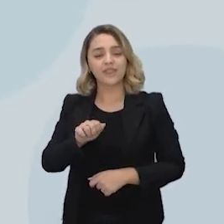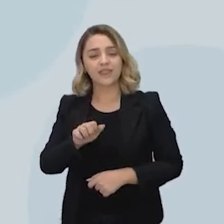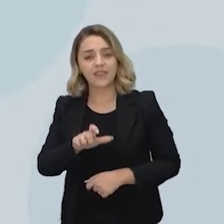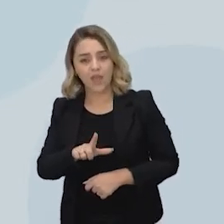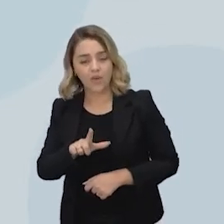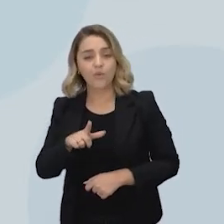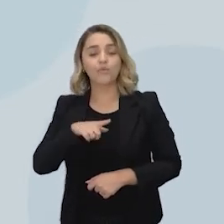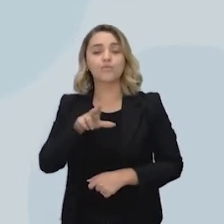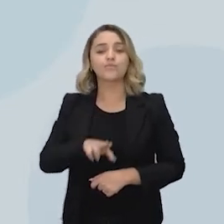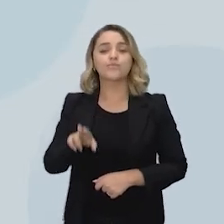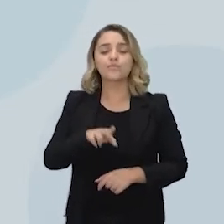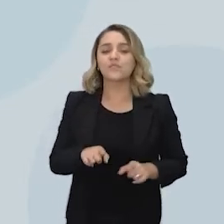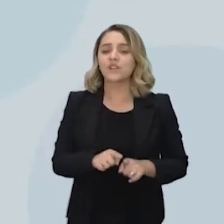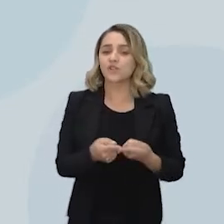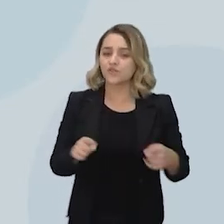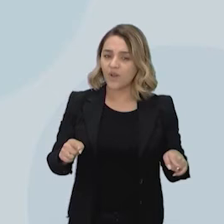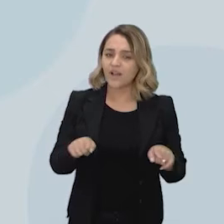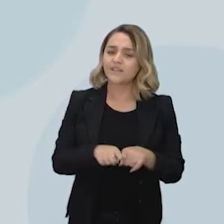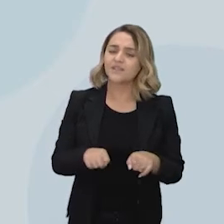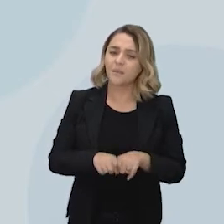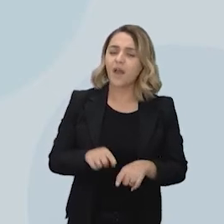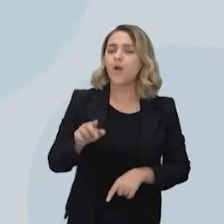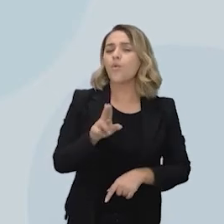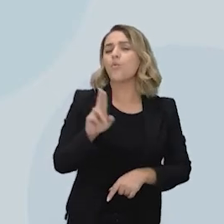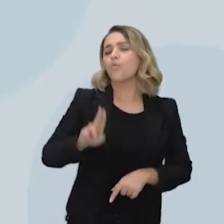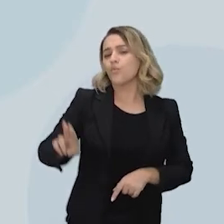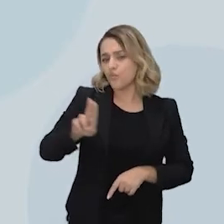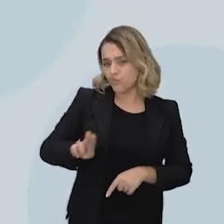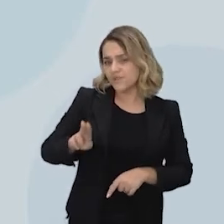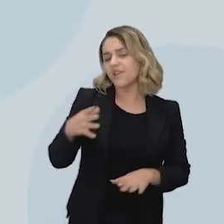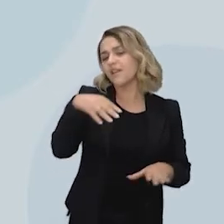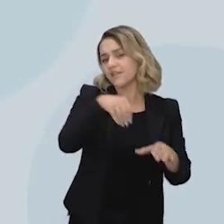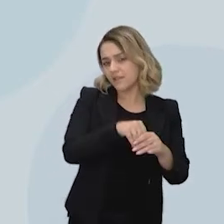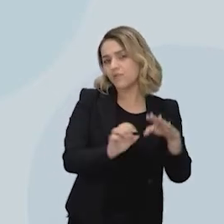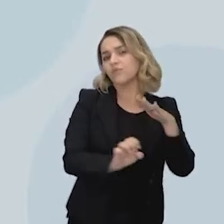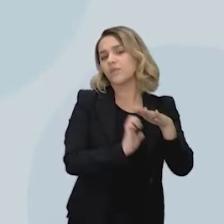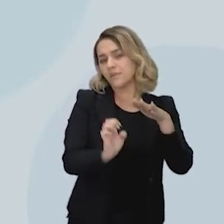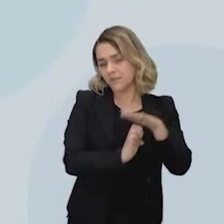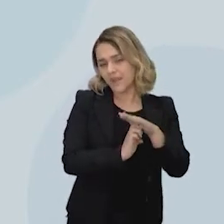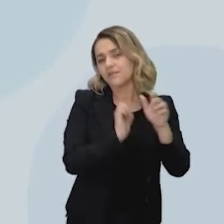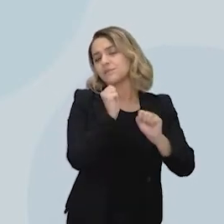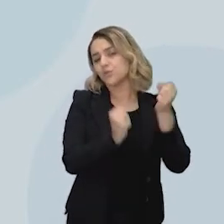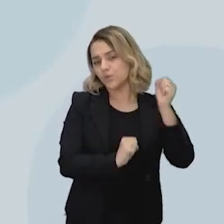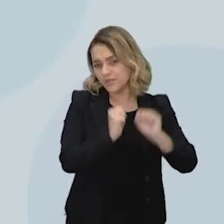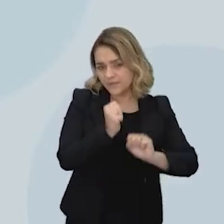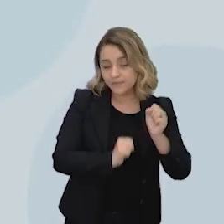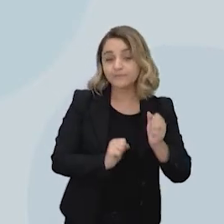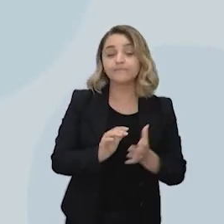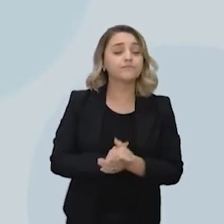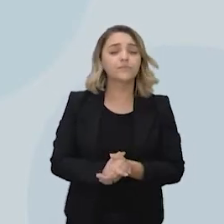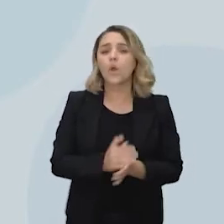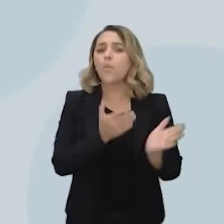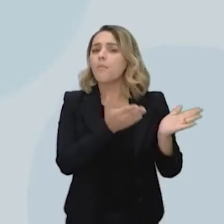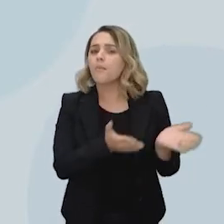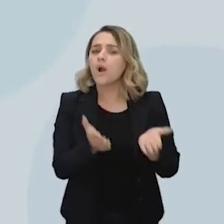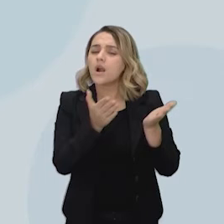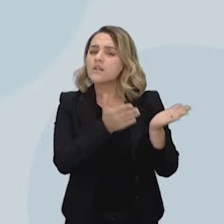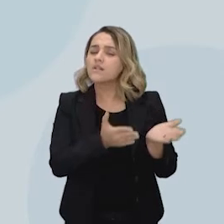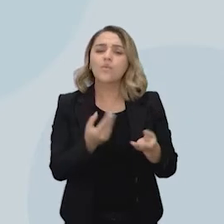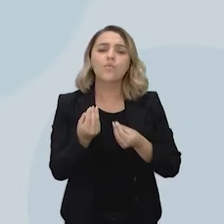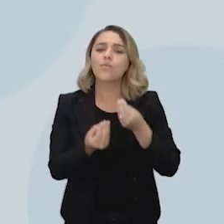tem usos industriais, tá? Então, o que acontece nesse processo, né? A